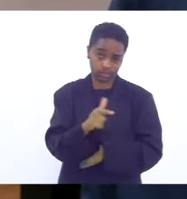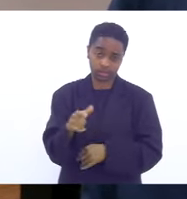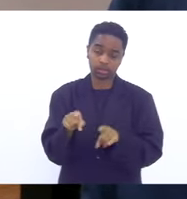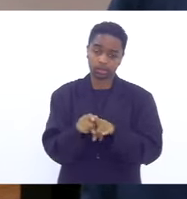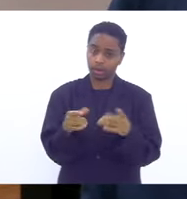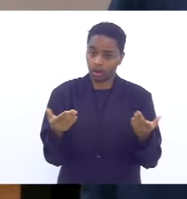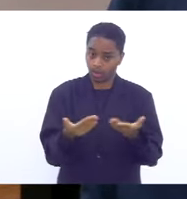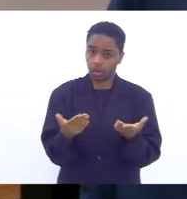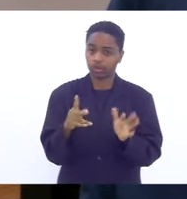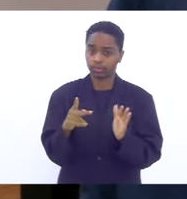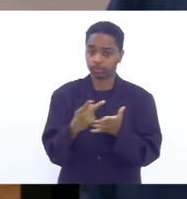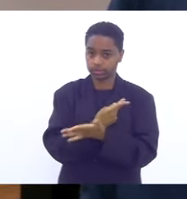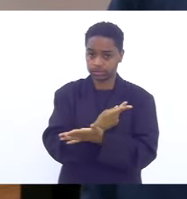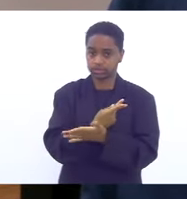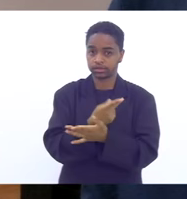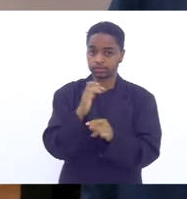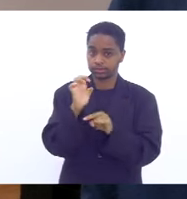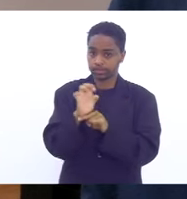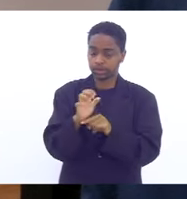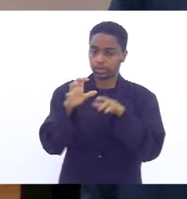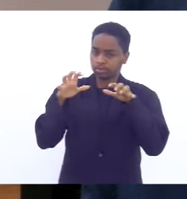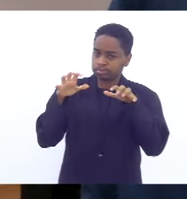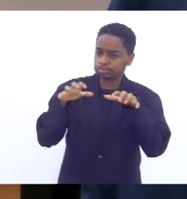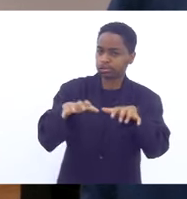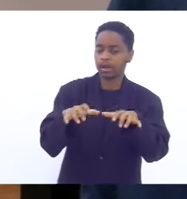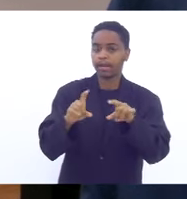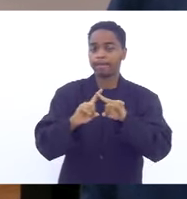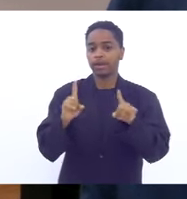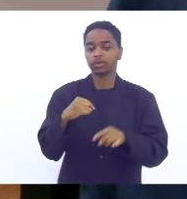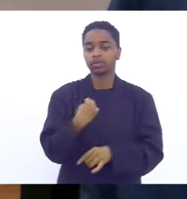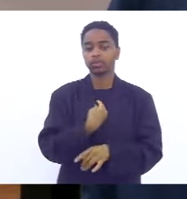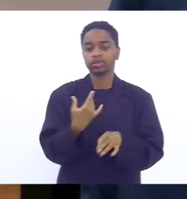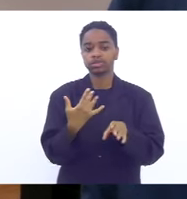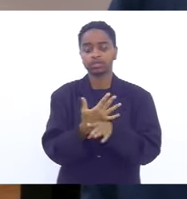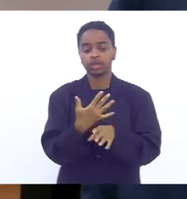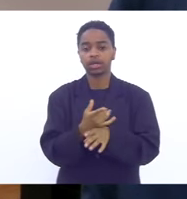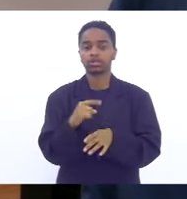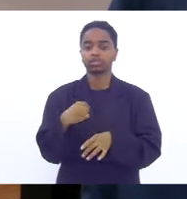sendo em todo o estado, atípico. E o nosso município, a gente